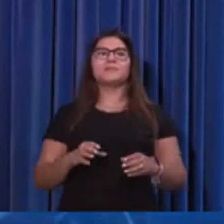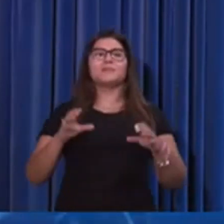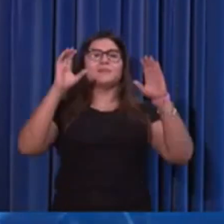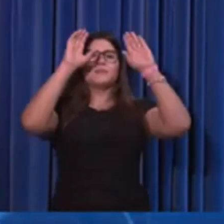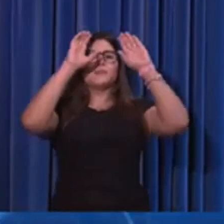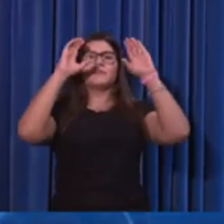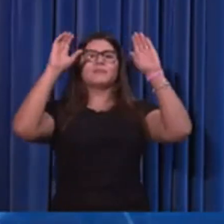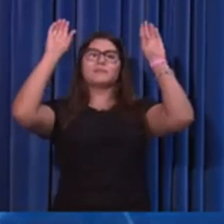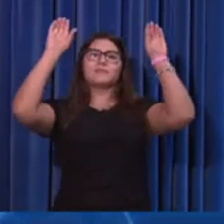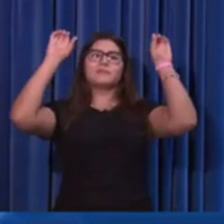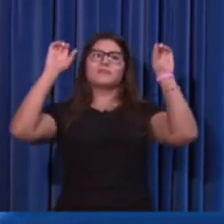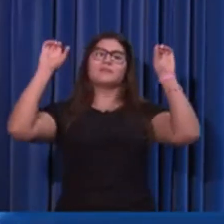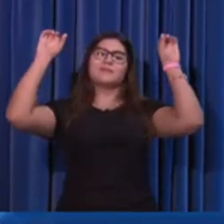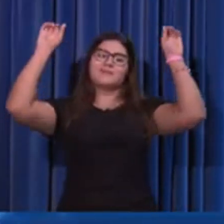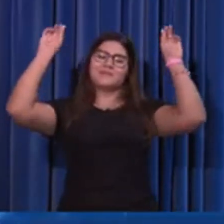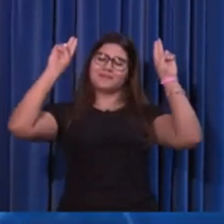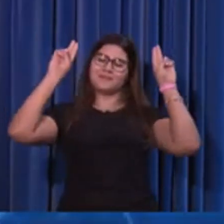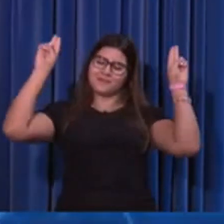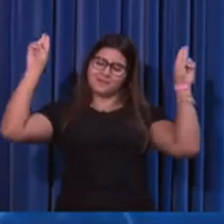e céu.